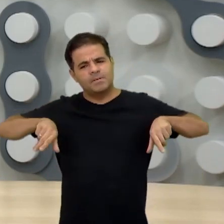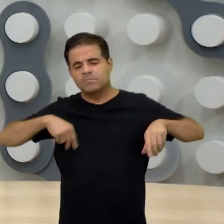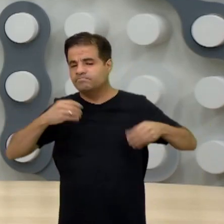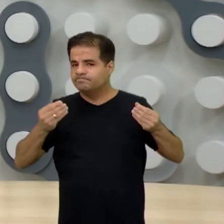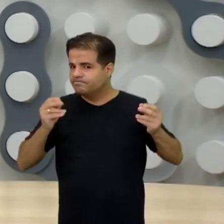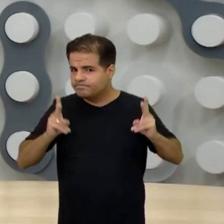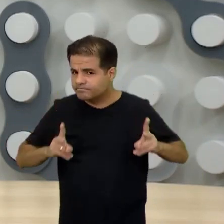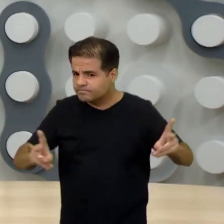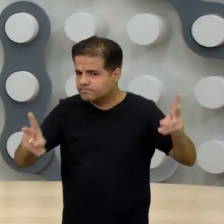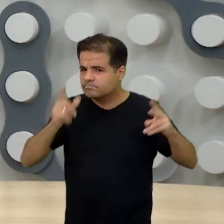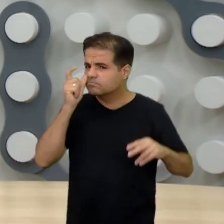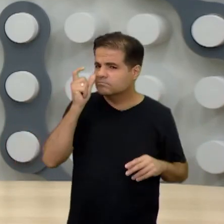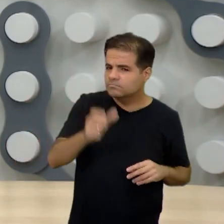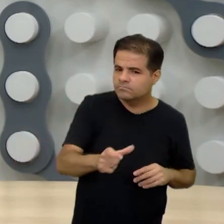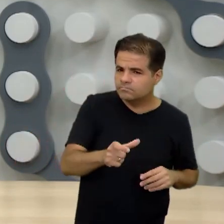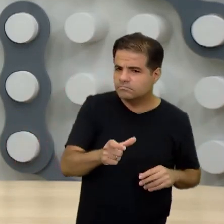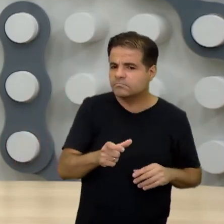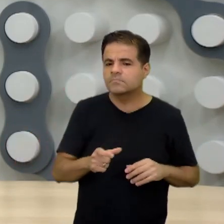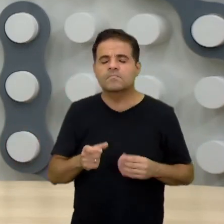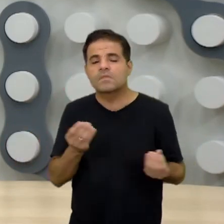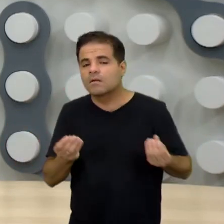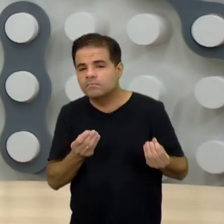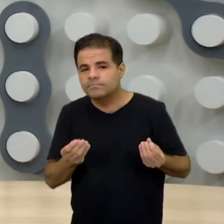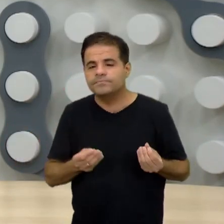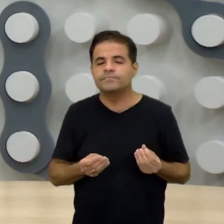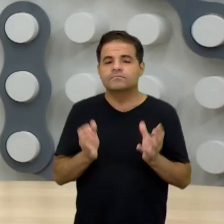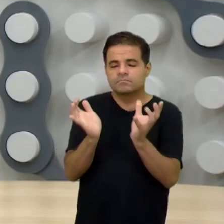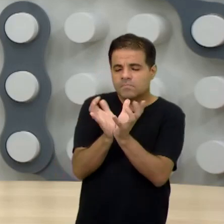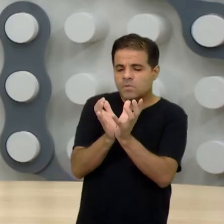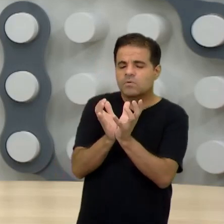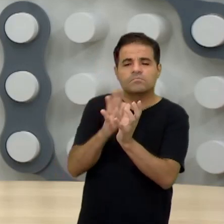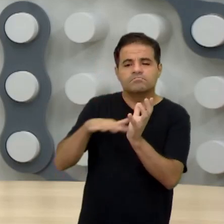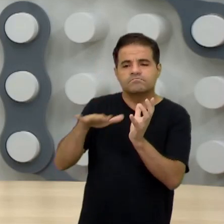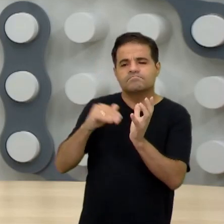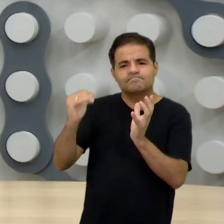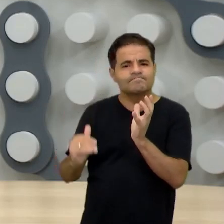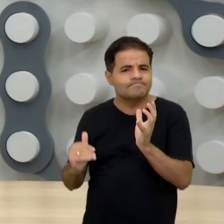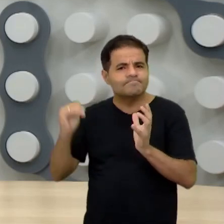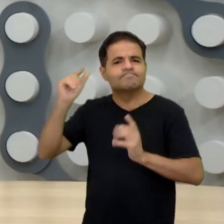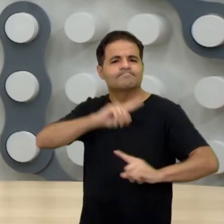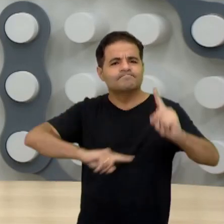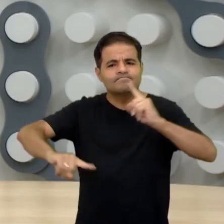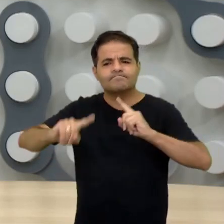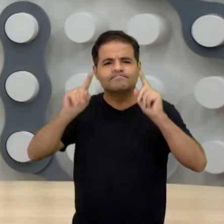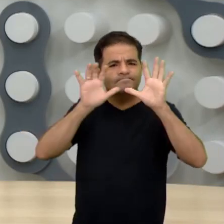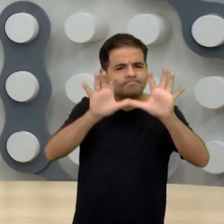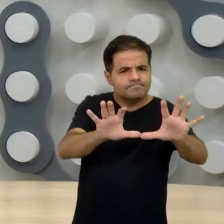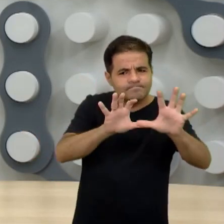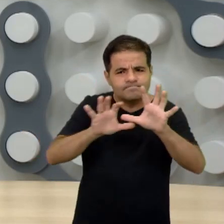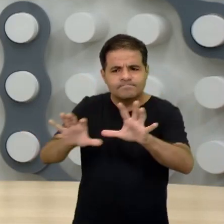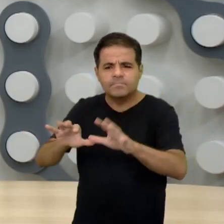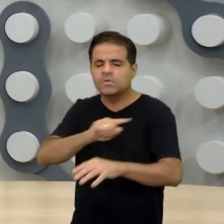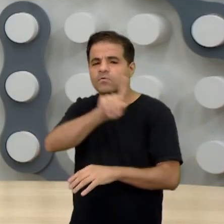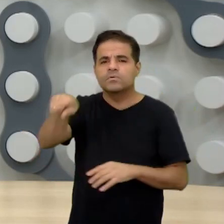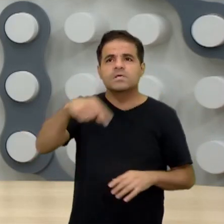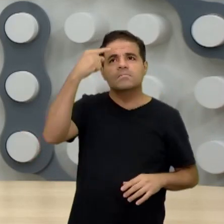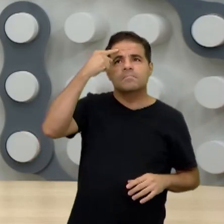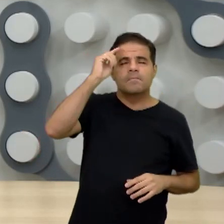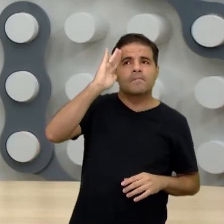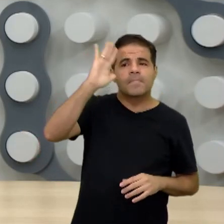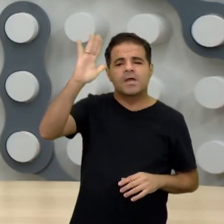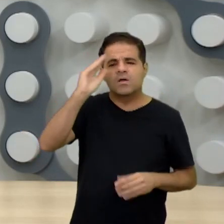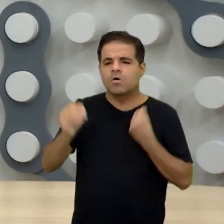ou continua sendo o interesse da classe dominante? É esse tipo de provocação que eu quero fazer com vocês. Então, como é que